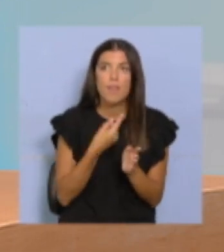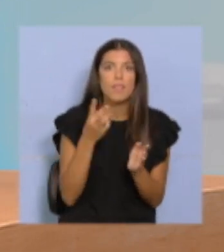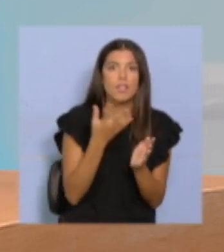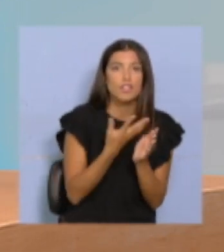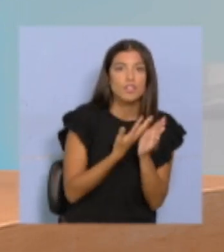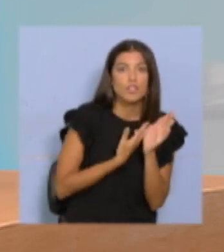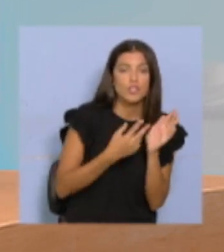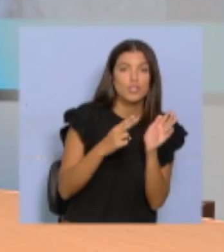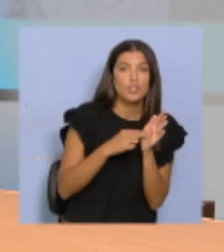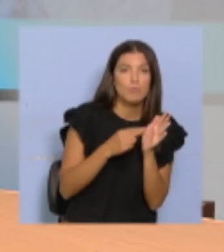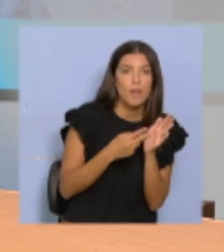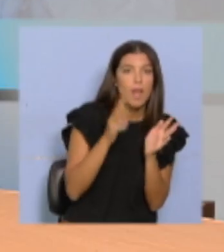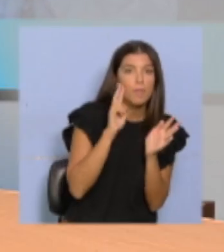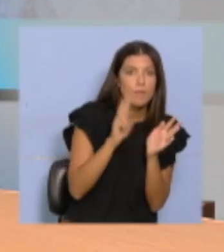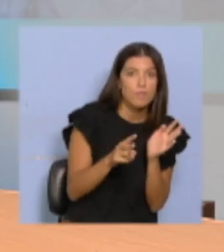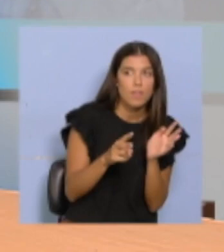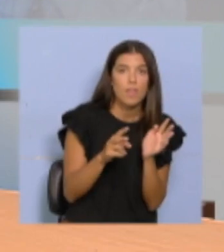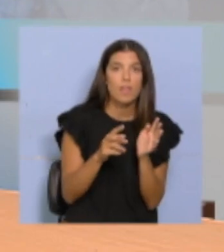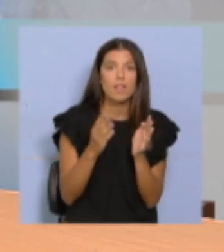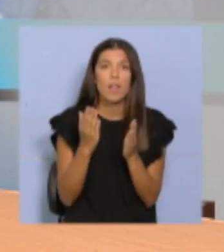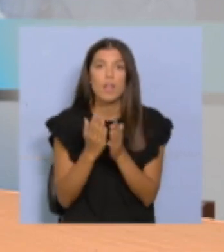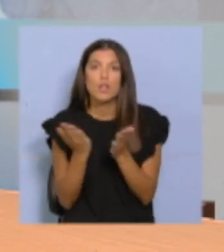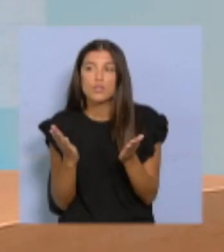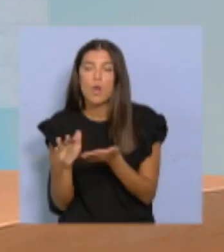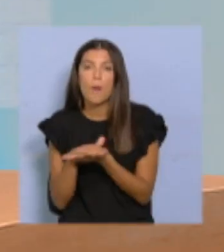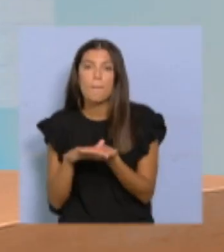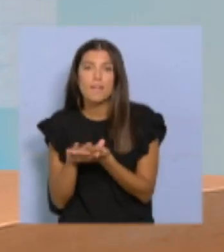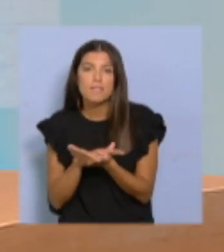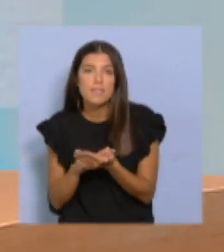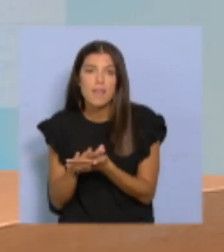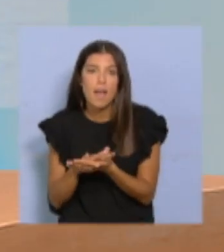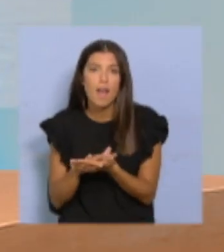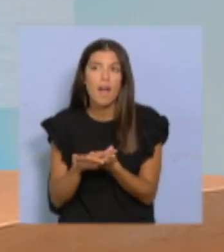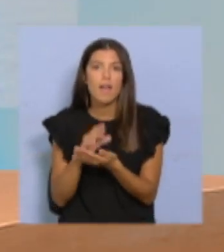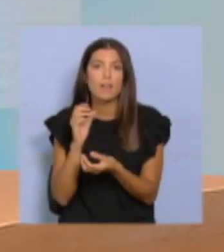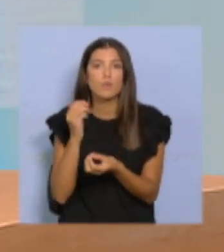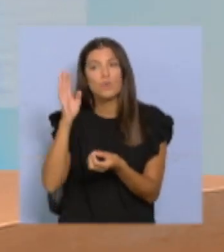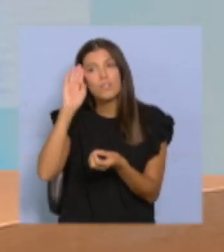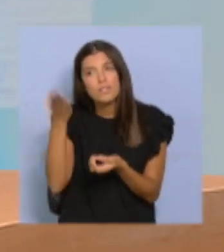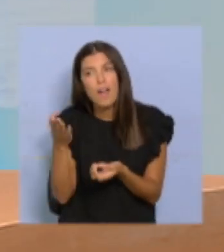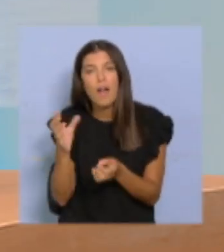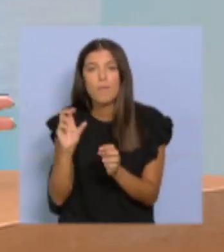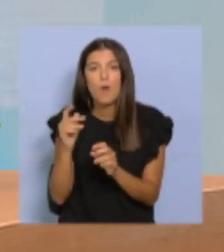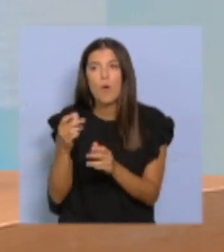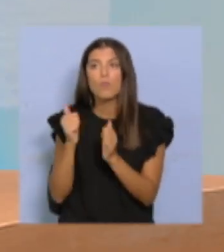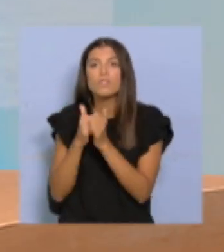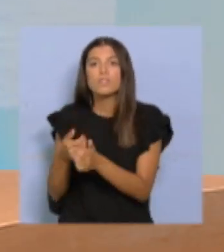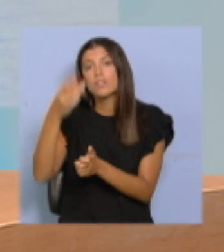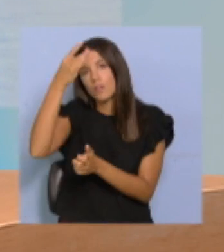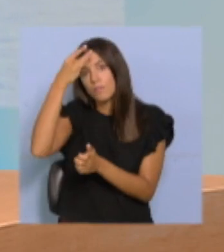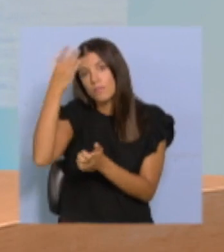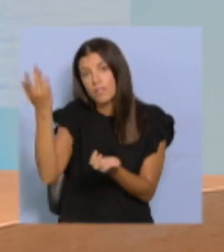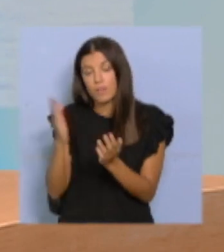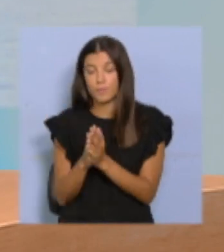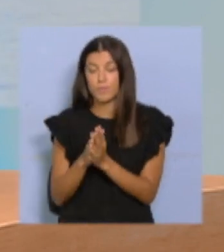basear a nossa opinião apenas naquilo que se sabe e é factual, e a melhor maneira é mesmo ver, não é?